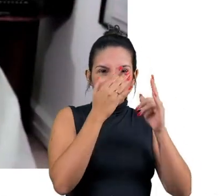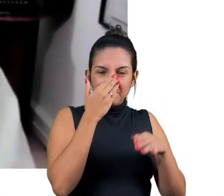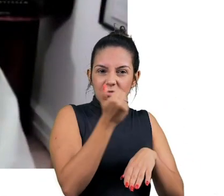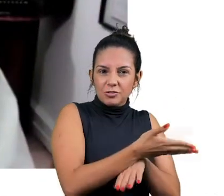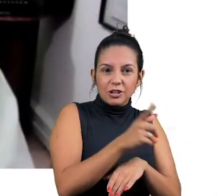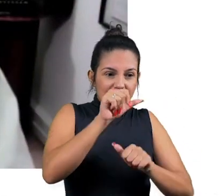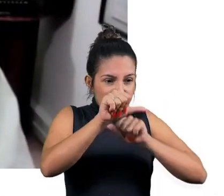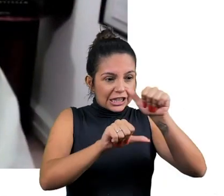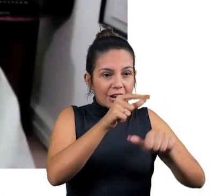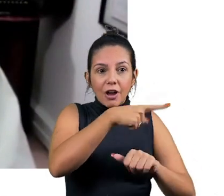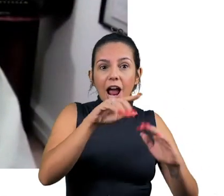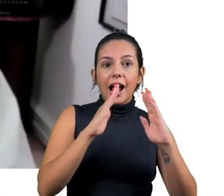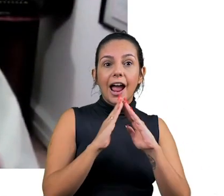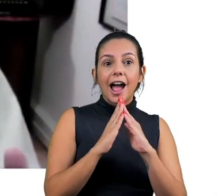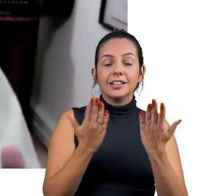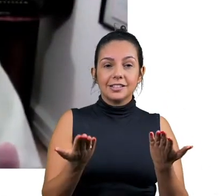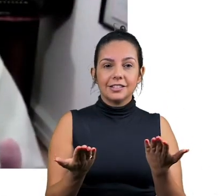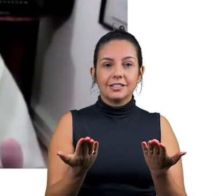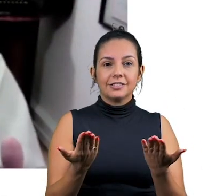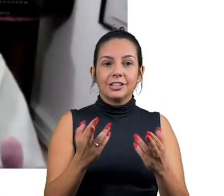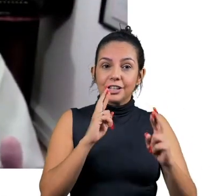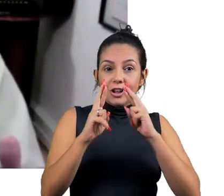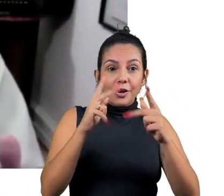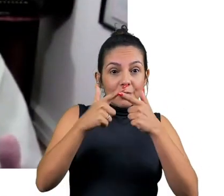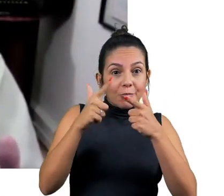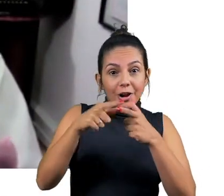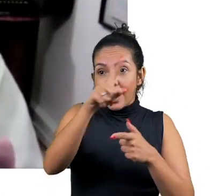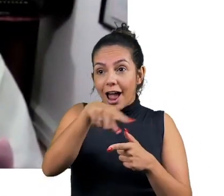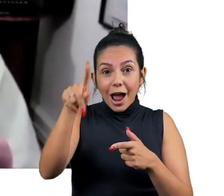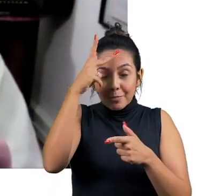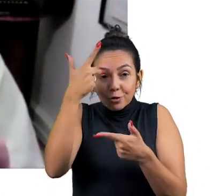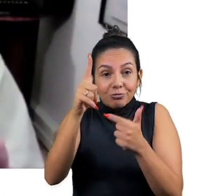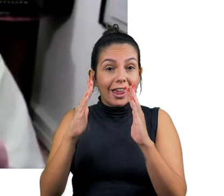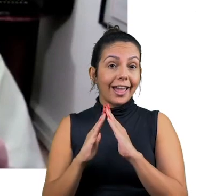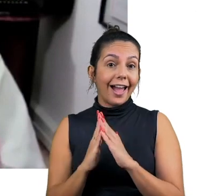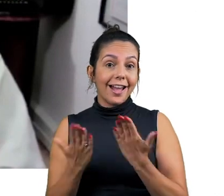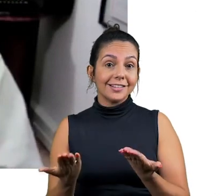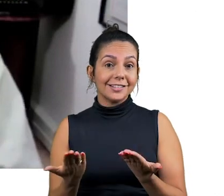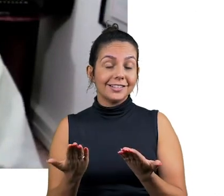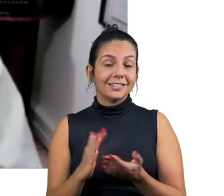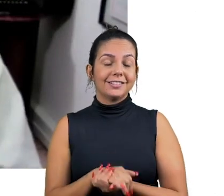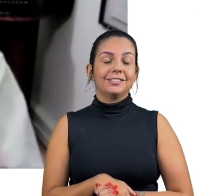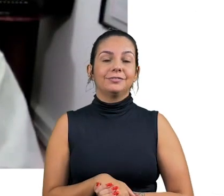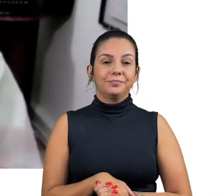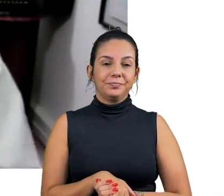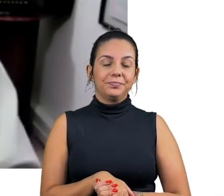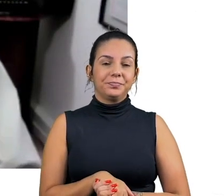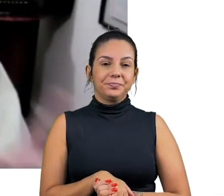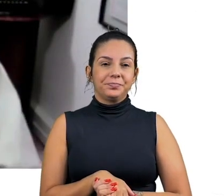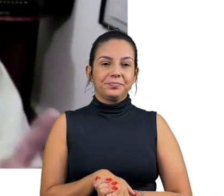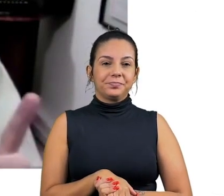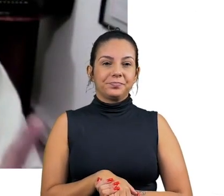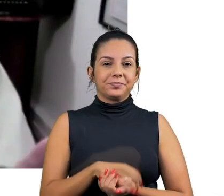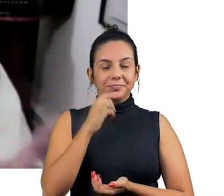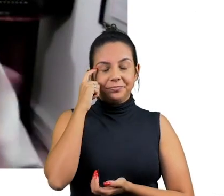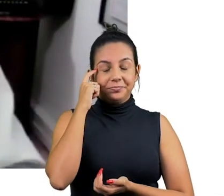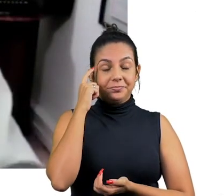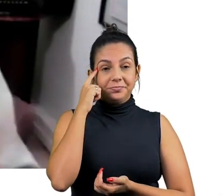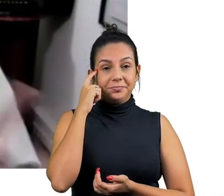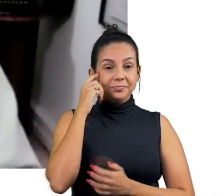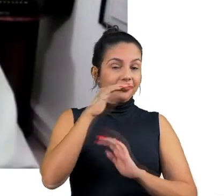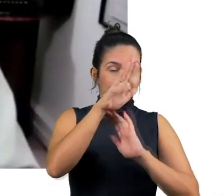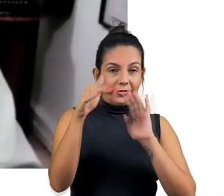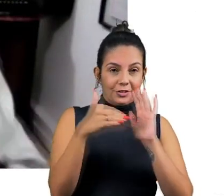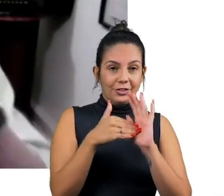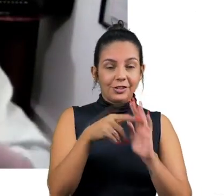não transforma isso tudo em moradia? Você resolve o problema do déficit habitacional, tá certo? Mas, então, quer dizer,